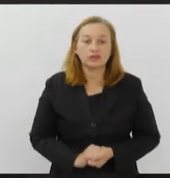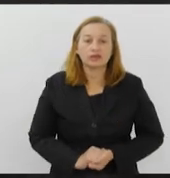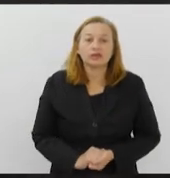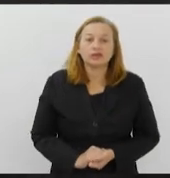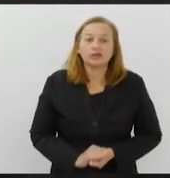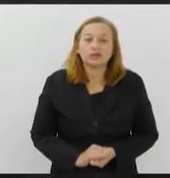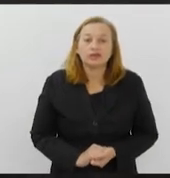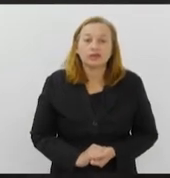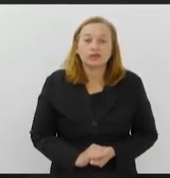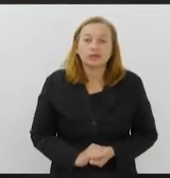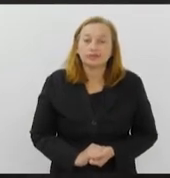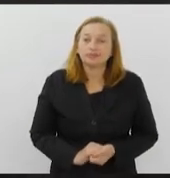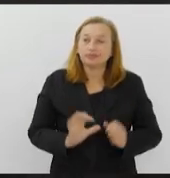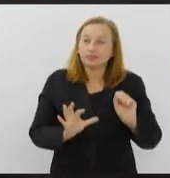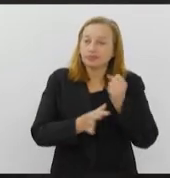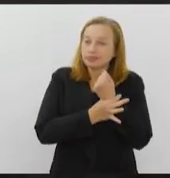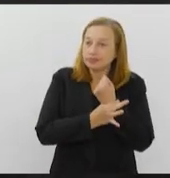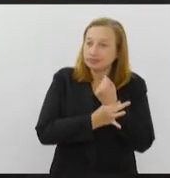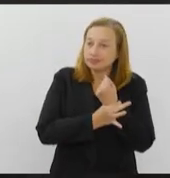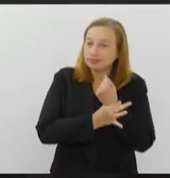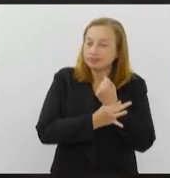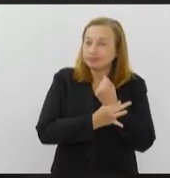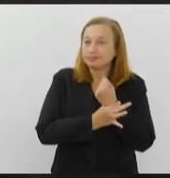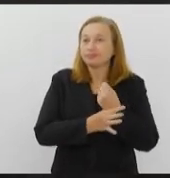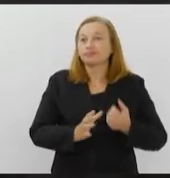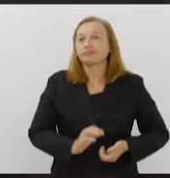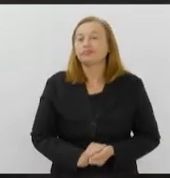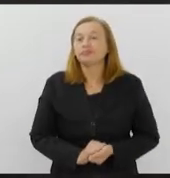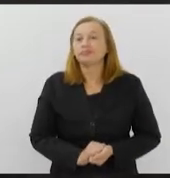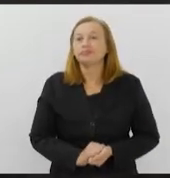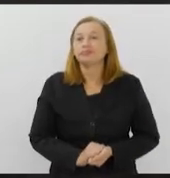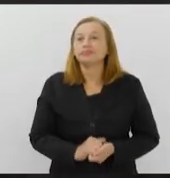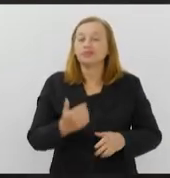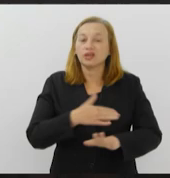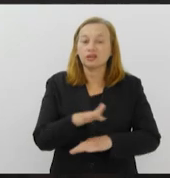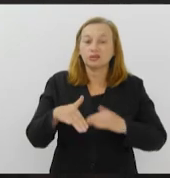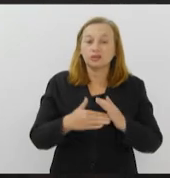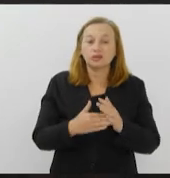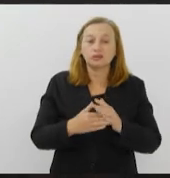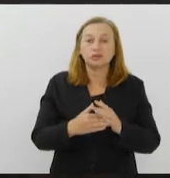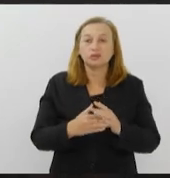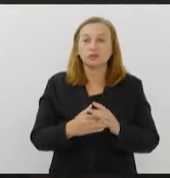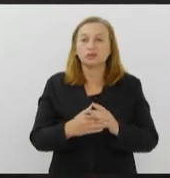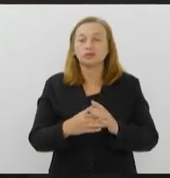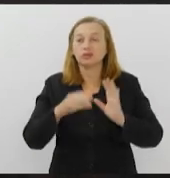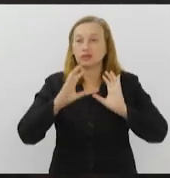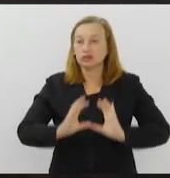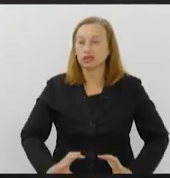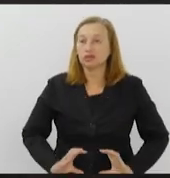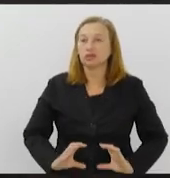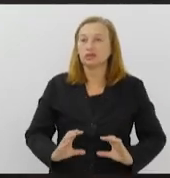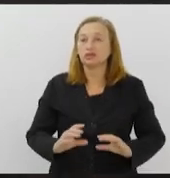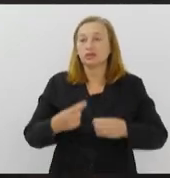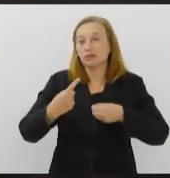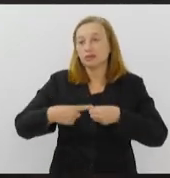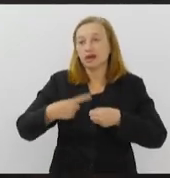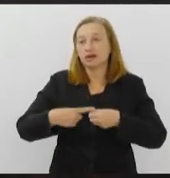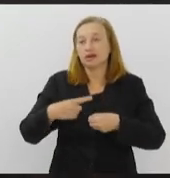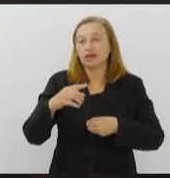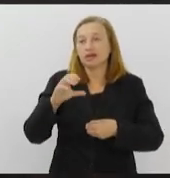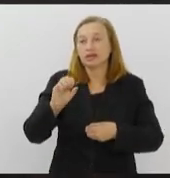forma a garantir a segurança a todos os cidadãos do bairro de Santa